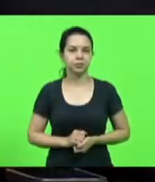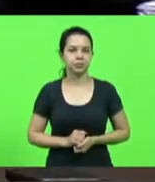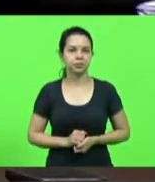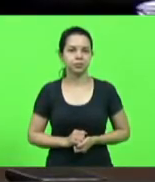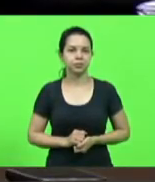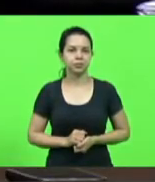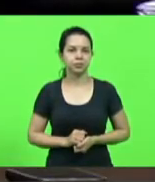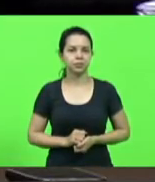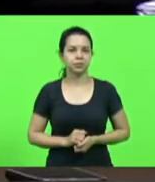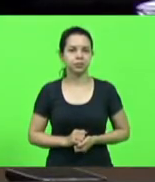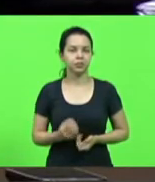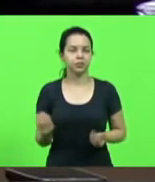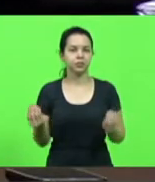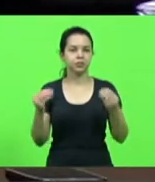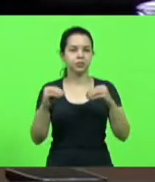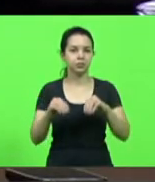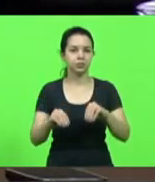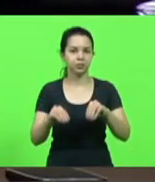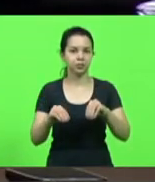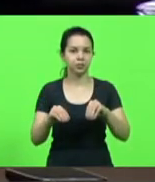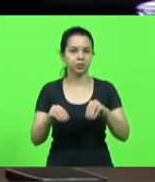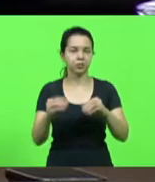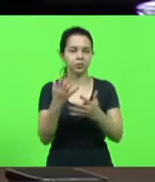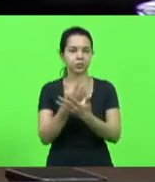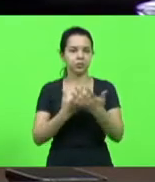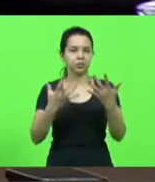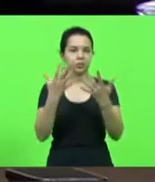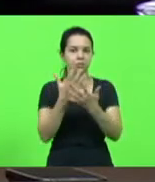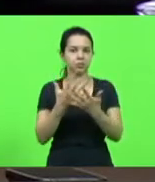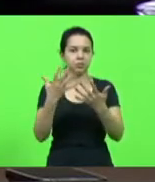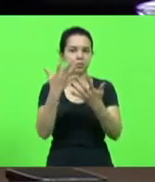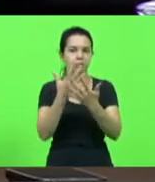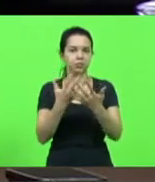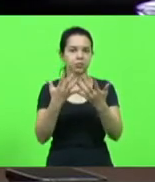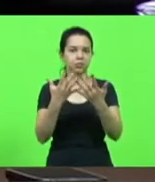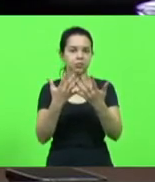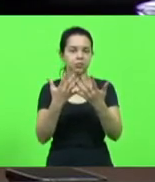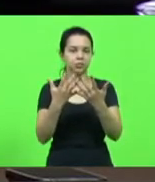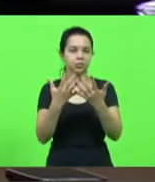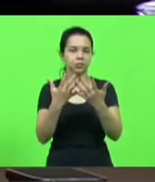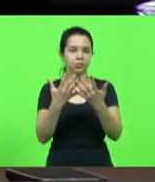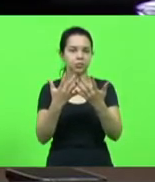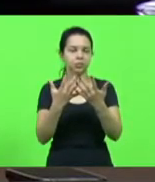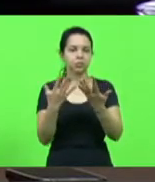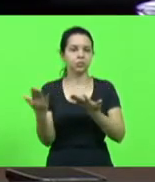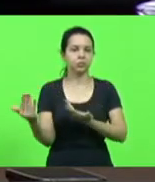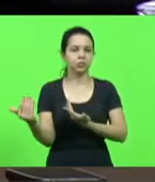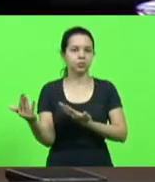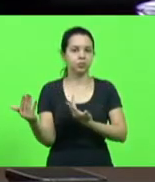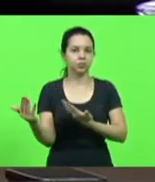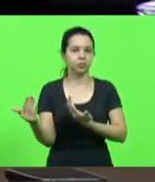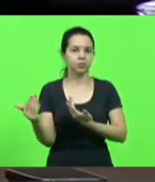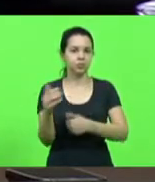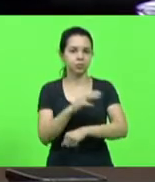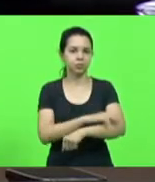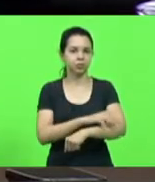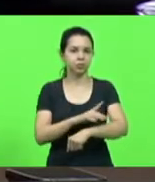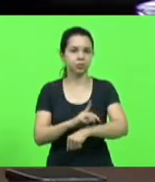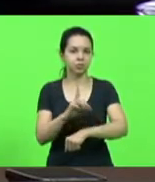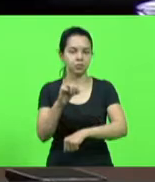na interpretação do coral da Mocidade da Assembleia de Deus, aqui colocar de